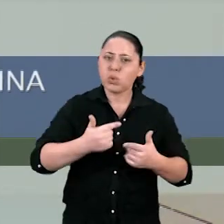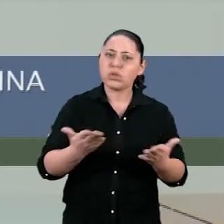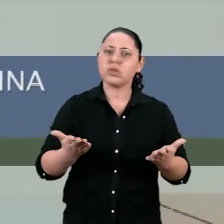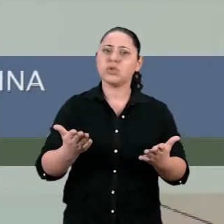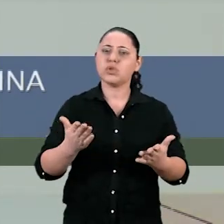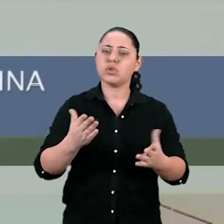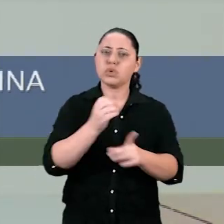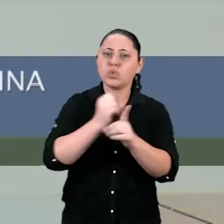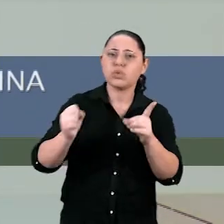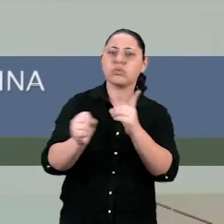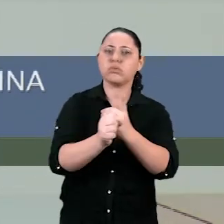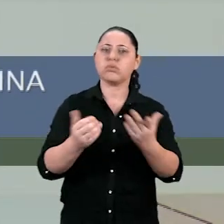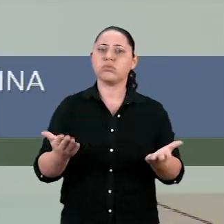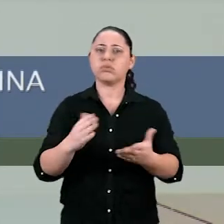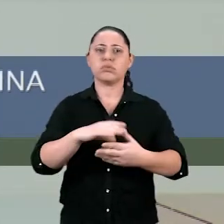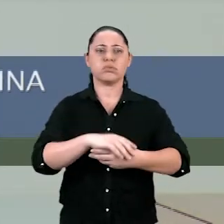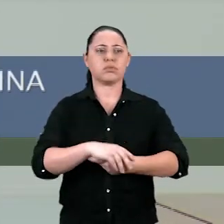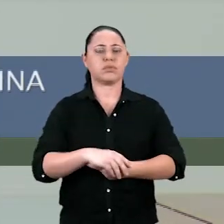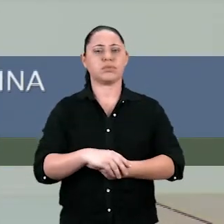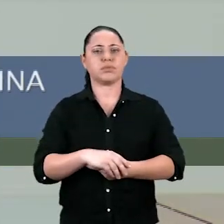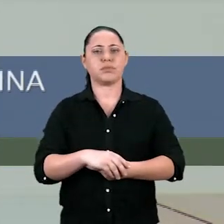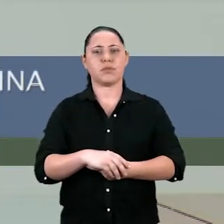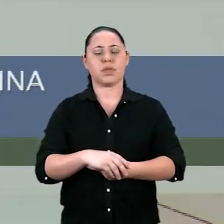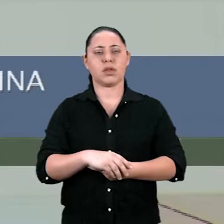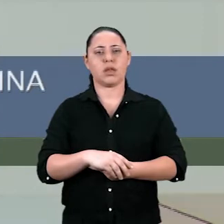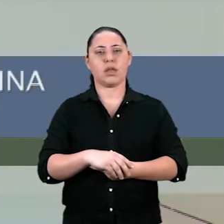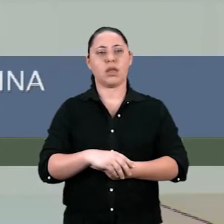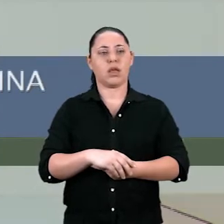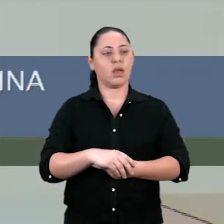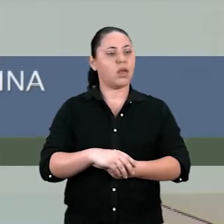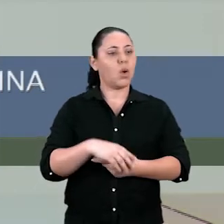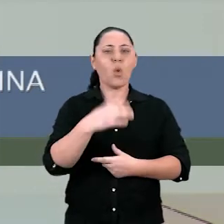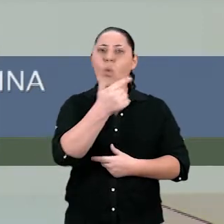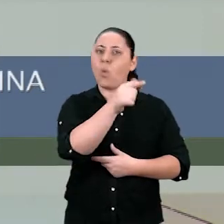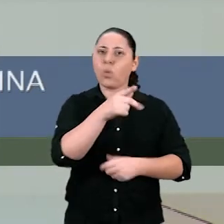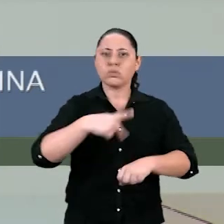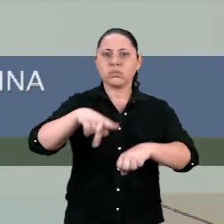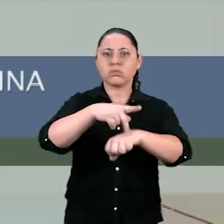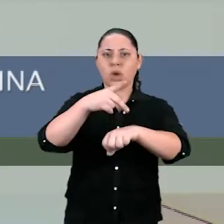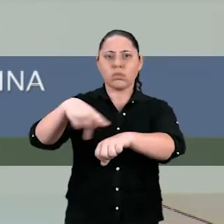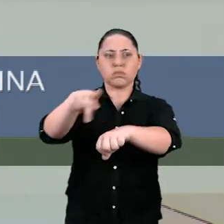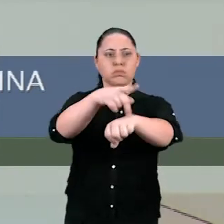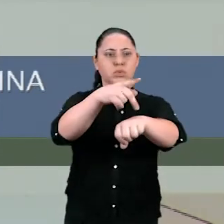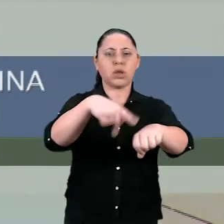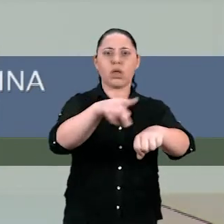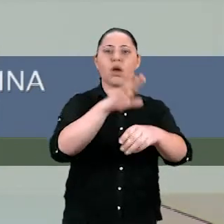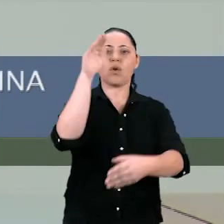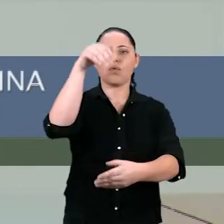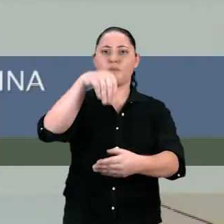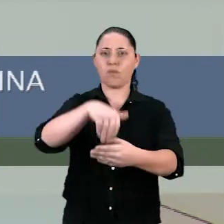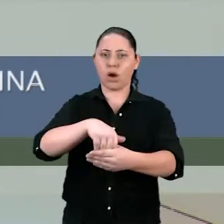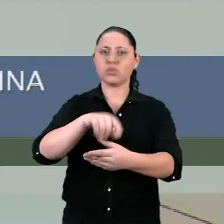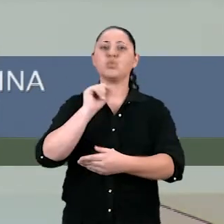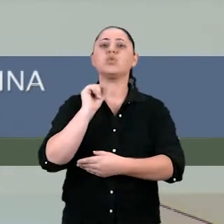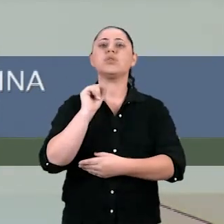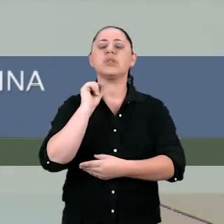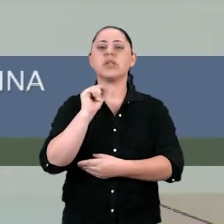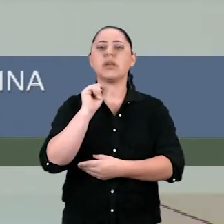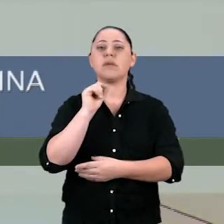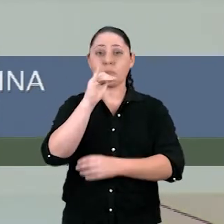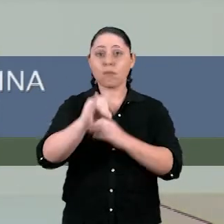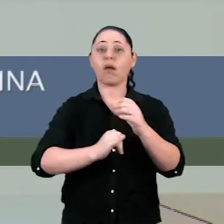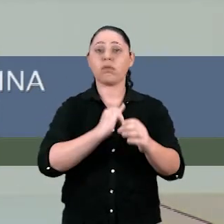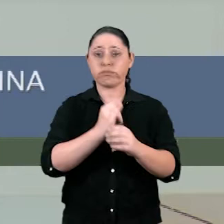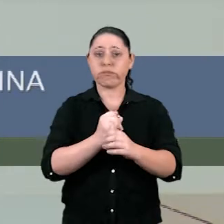da sociedade. Vejam só, né? Vários países já estão implantando o voto